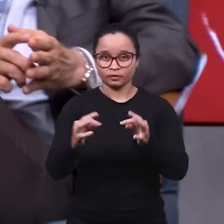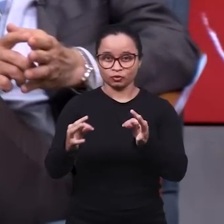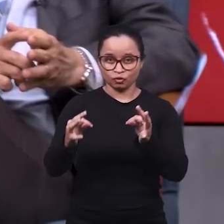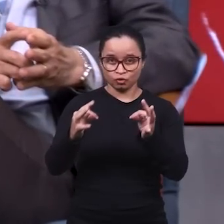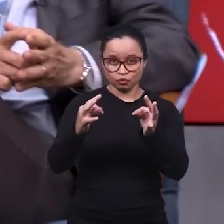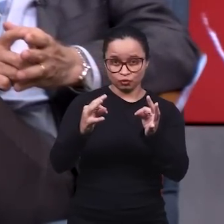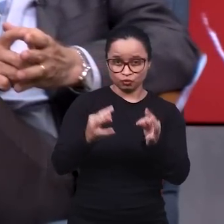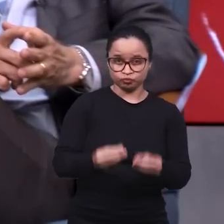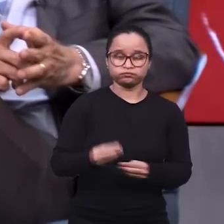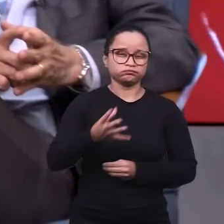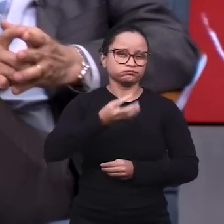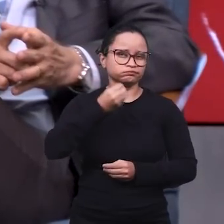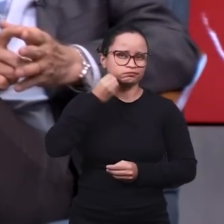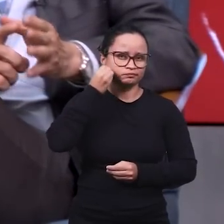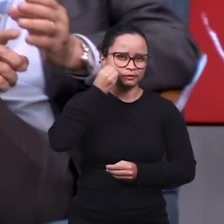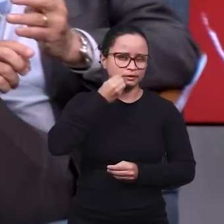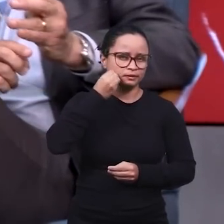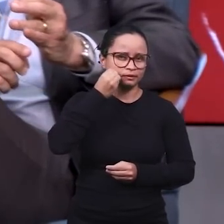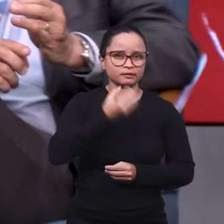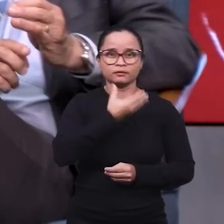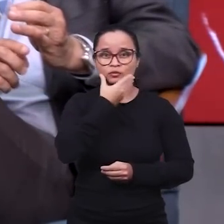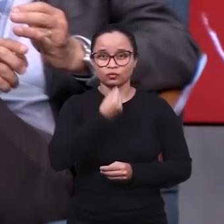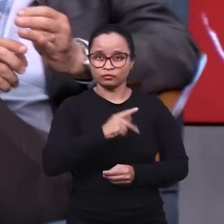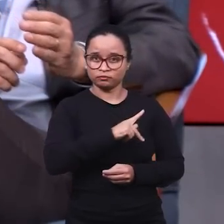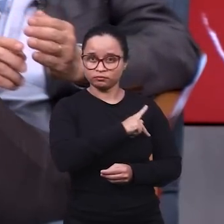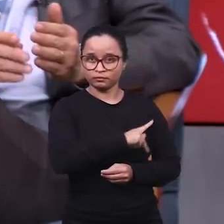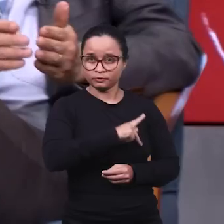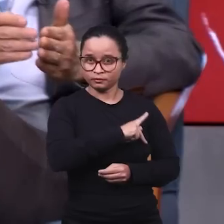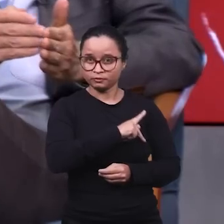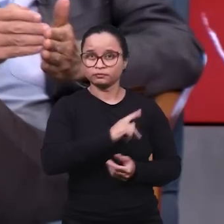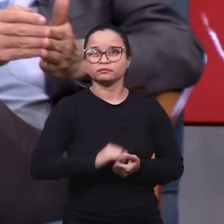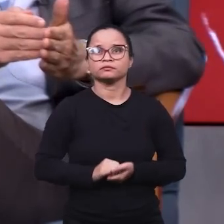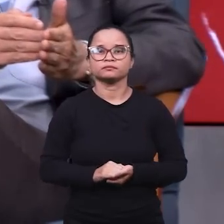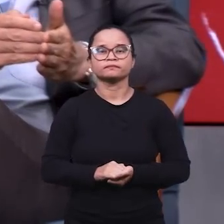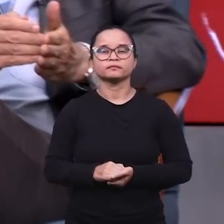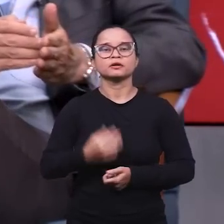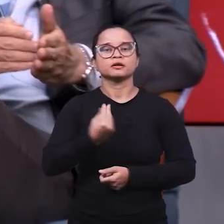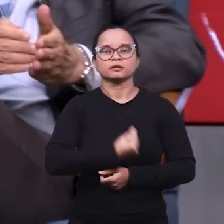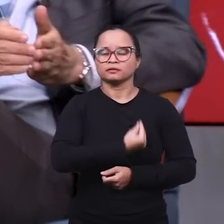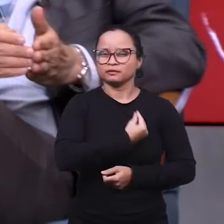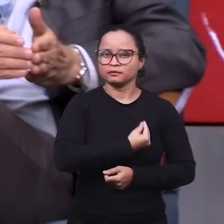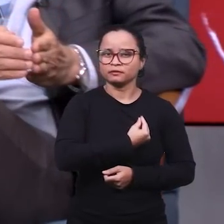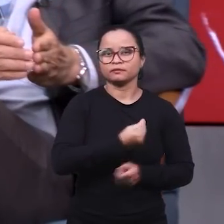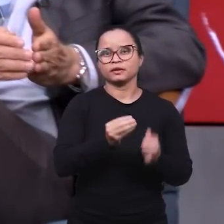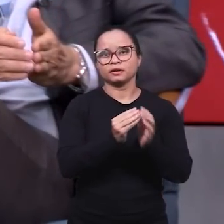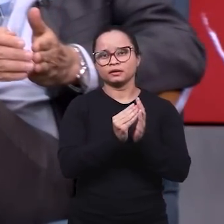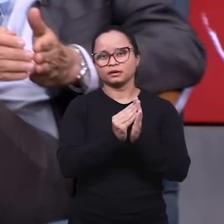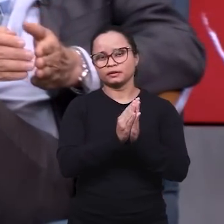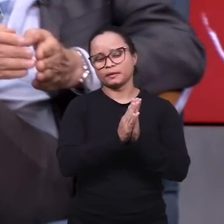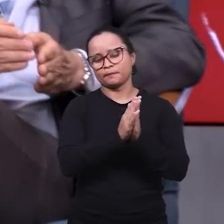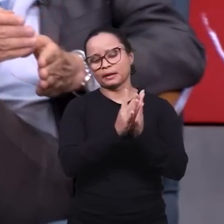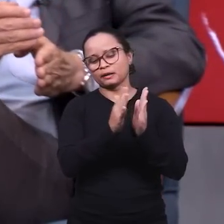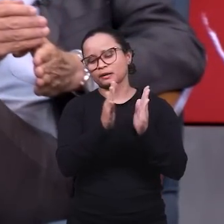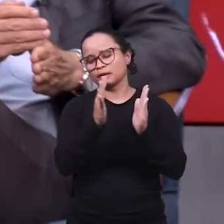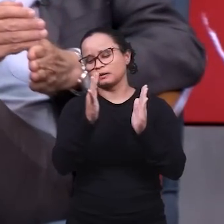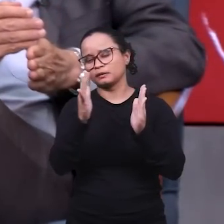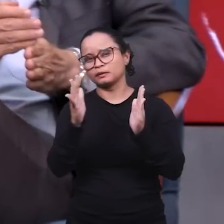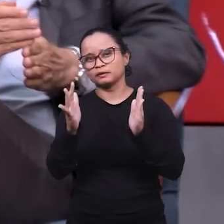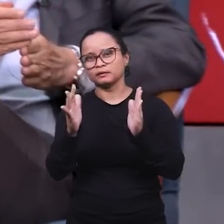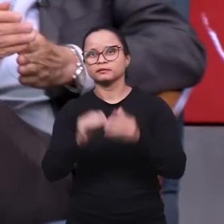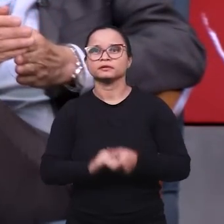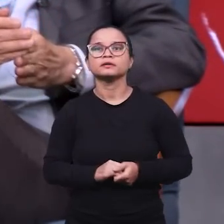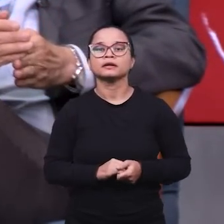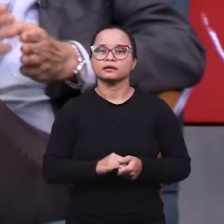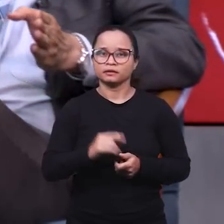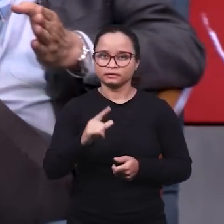toda a experiência de Paulo, na sua vida e no seu trajeto, tem uma relação